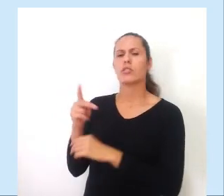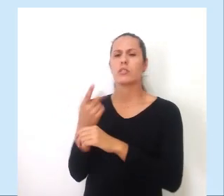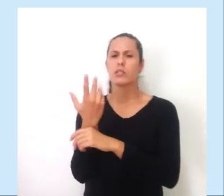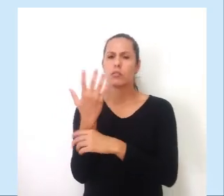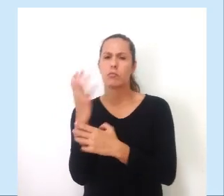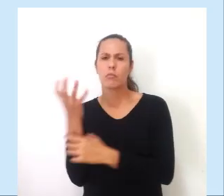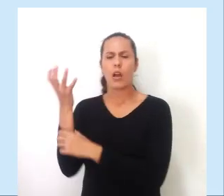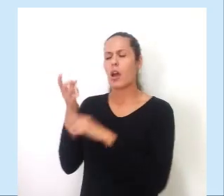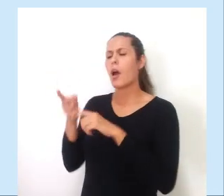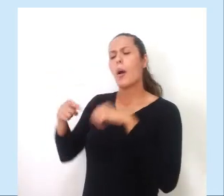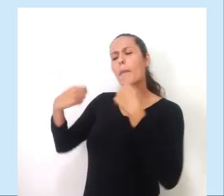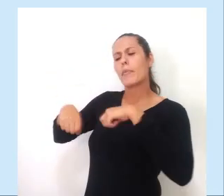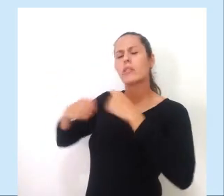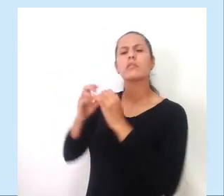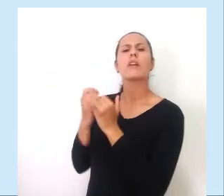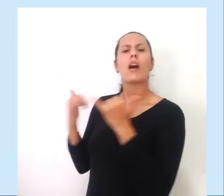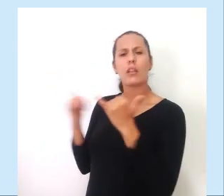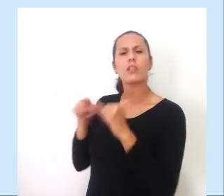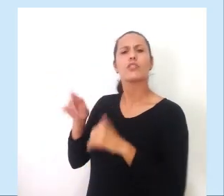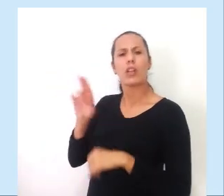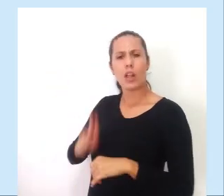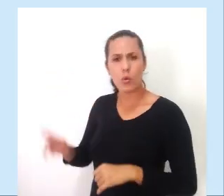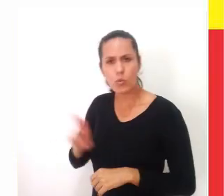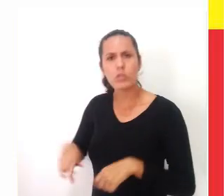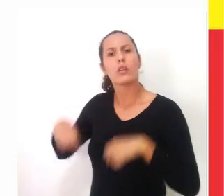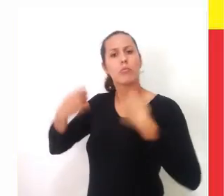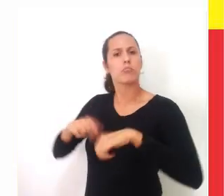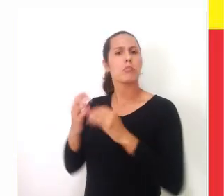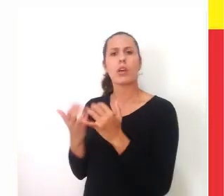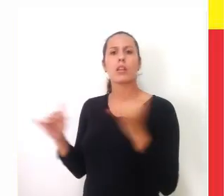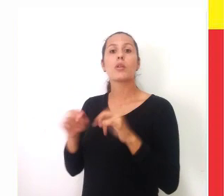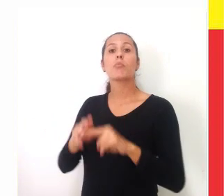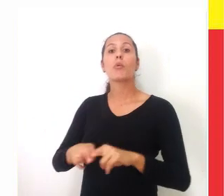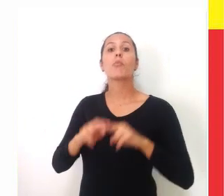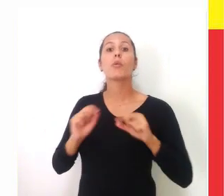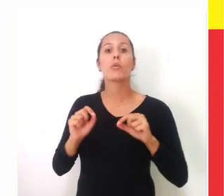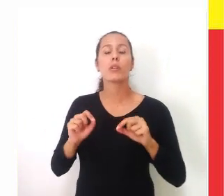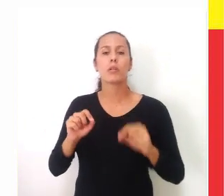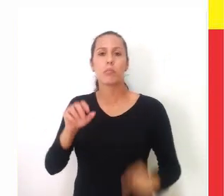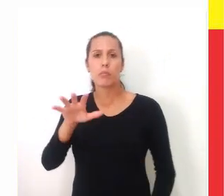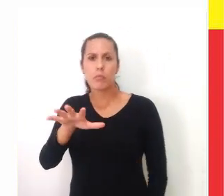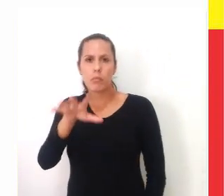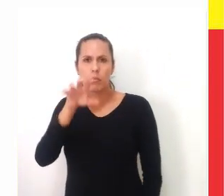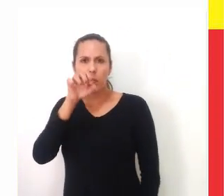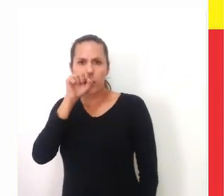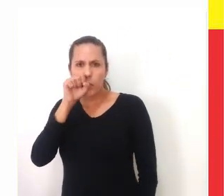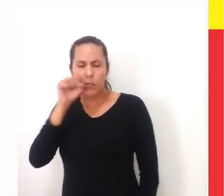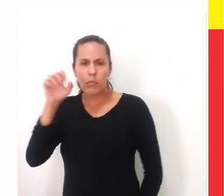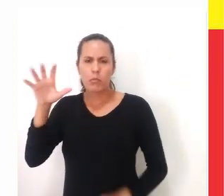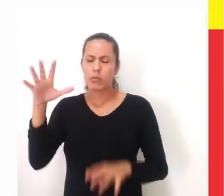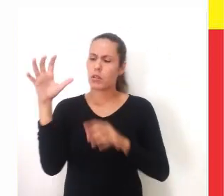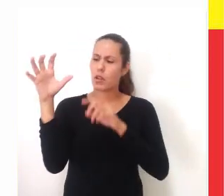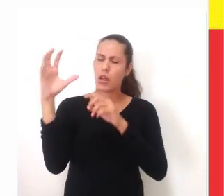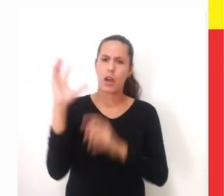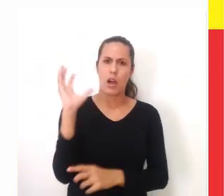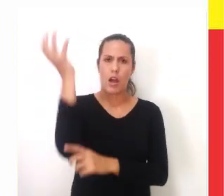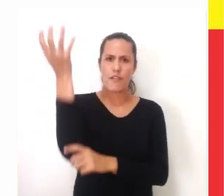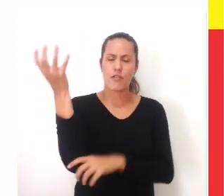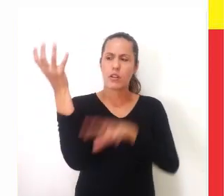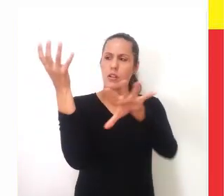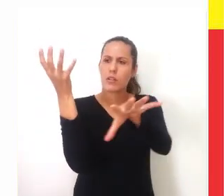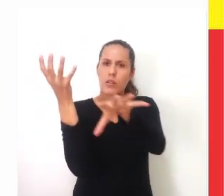energia. Elas utilizam e produzem energia. Através da respiração, Dantas, elas